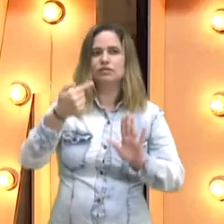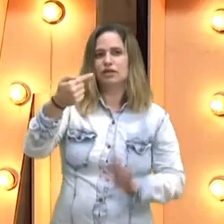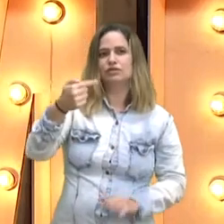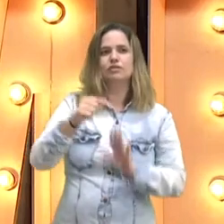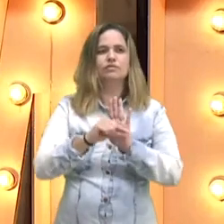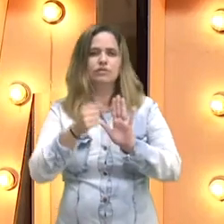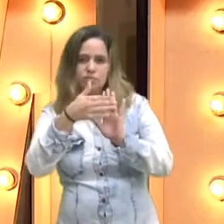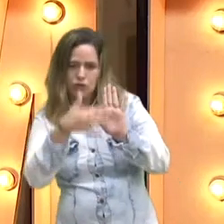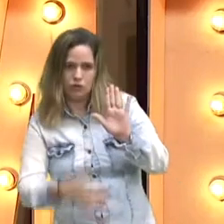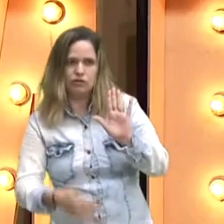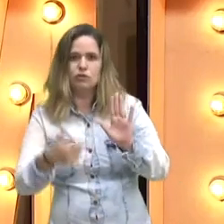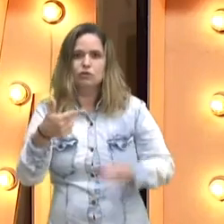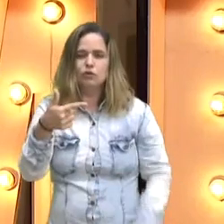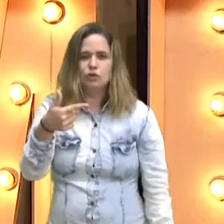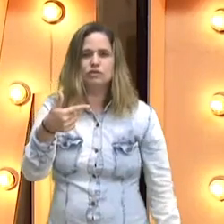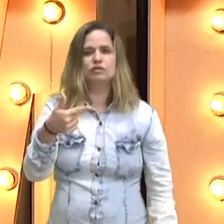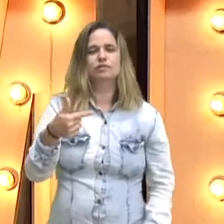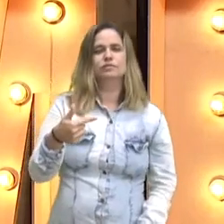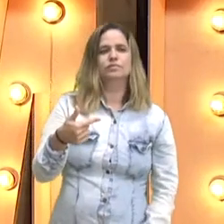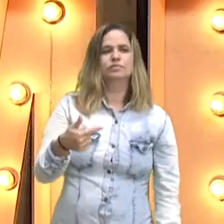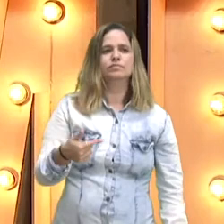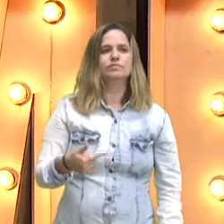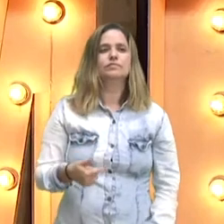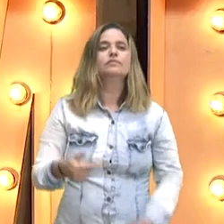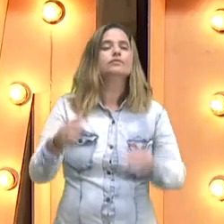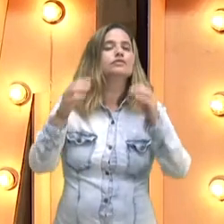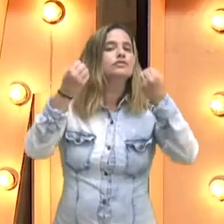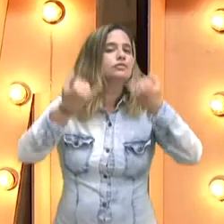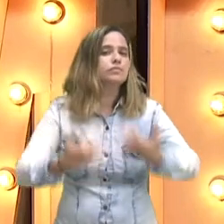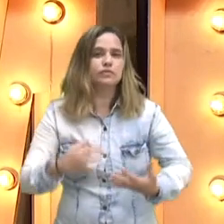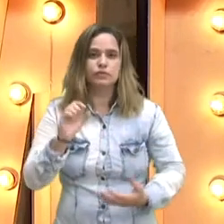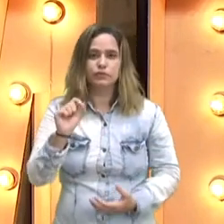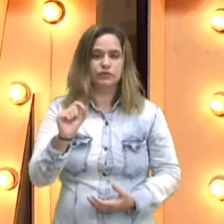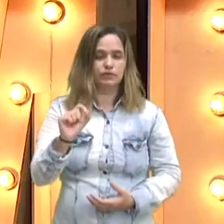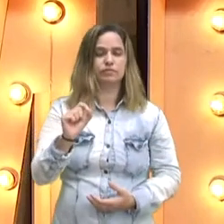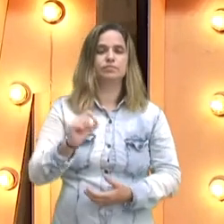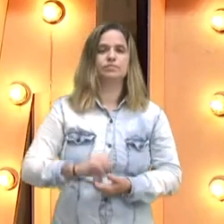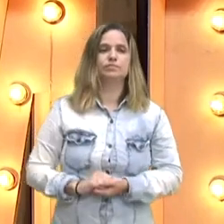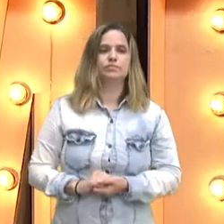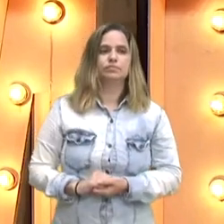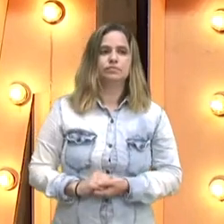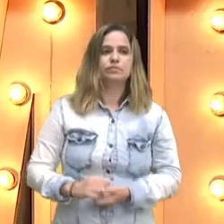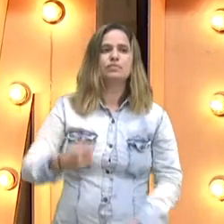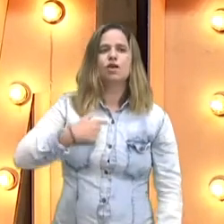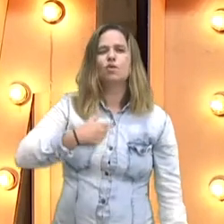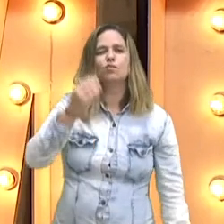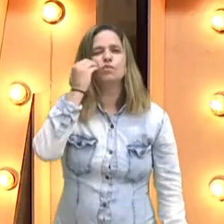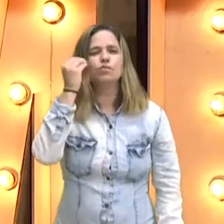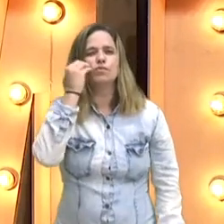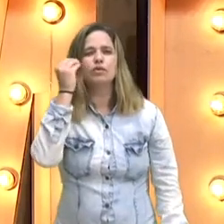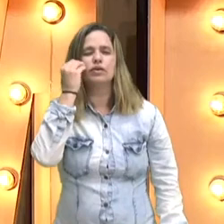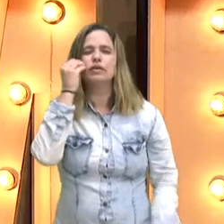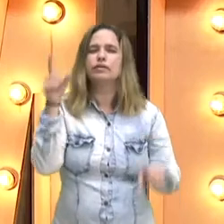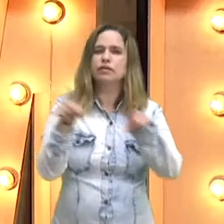assim a palavra de Deus: descobri ainda outra situação absurda debaixo